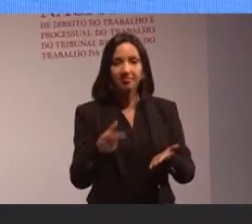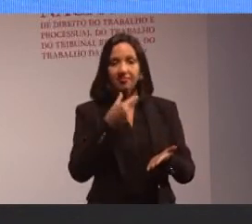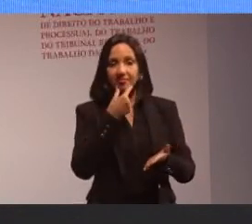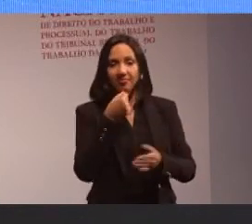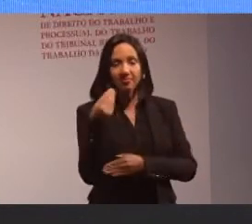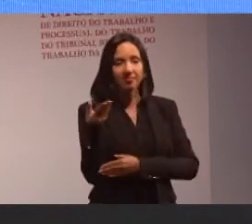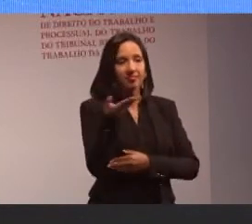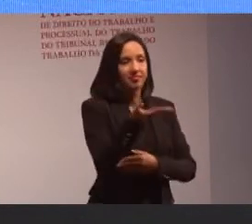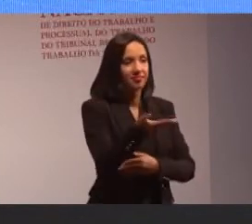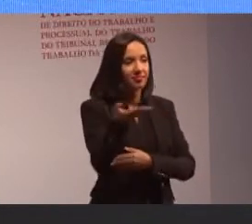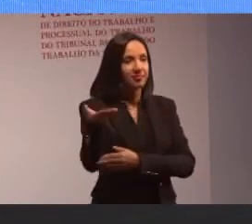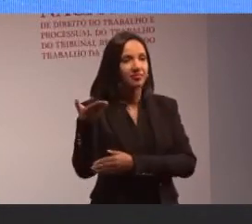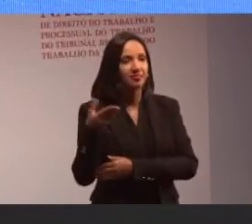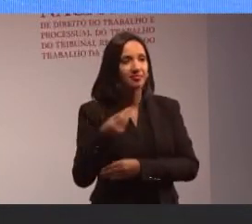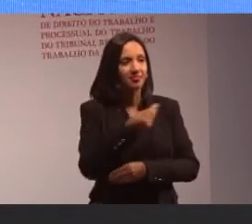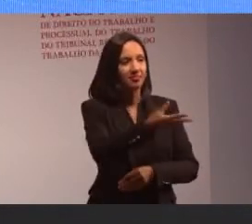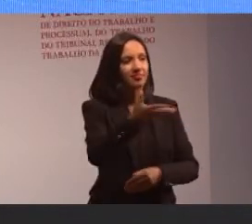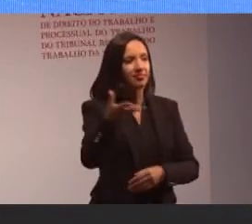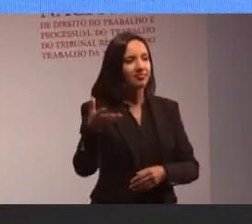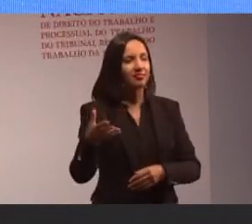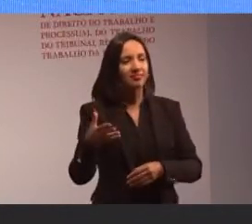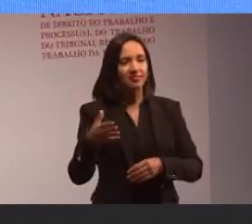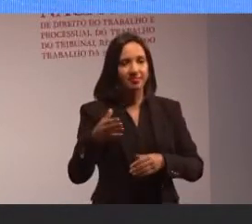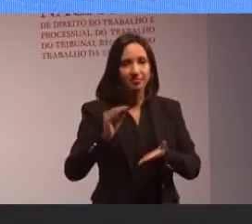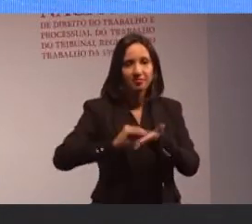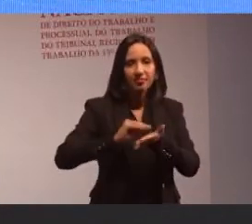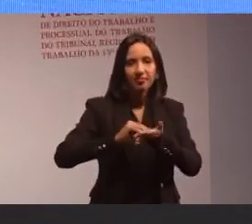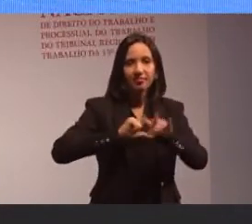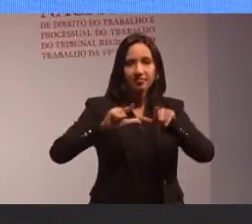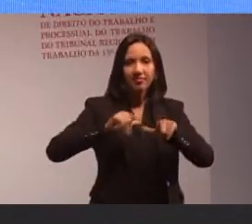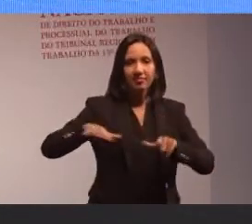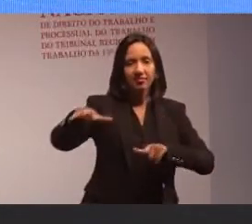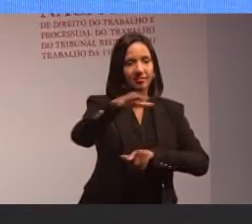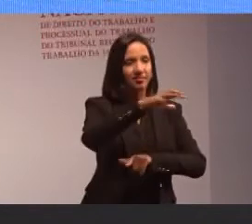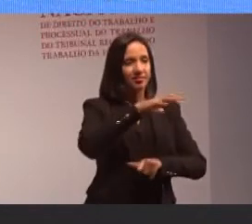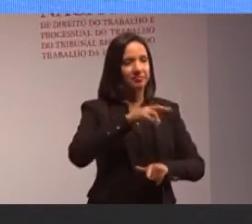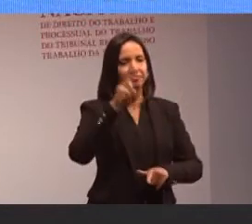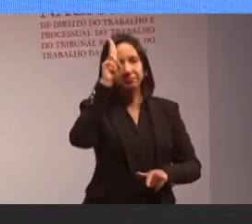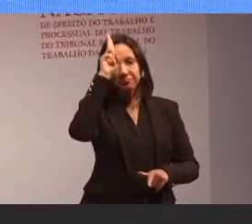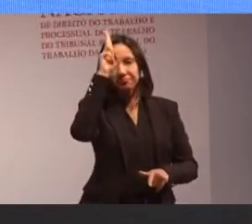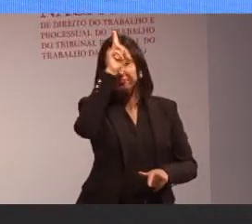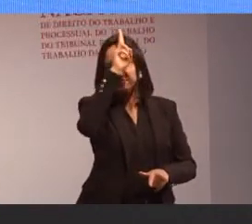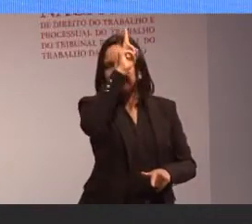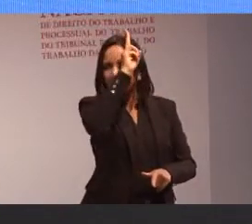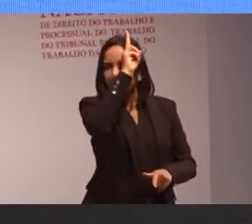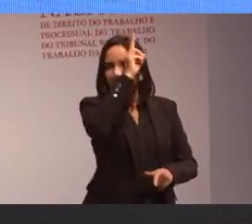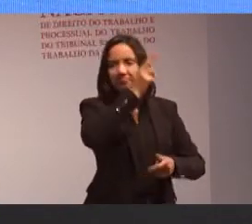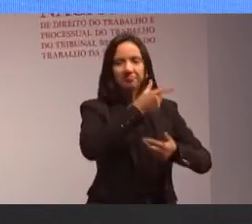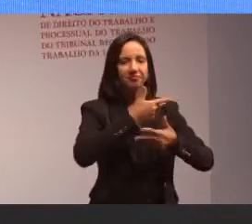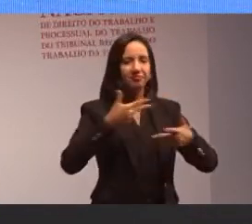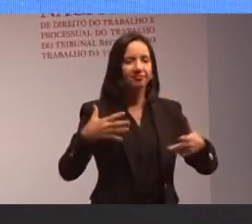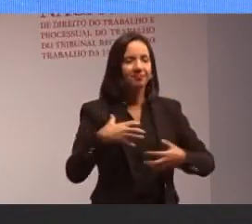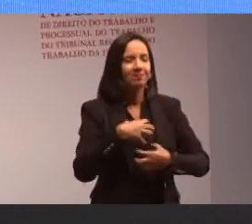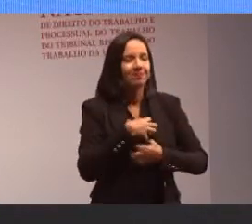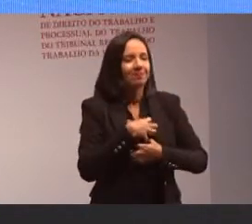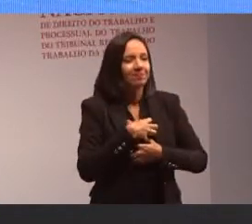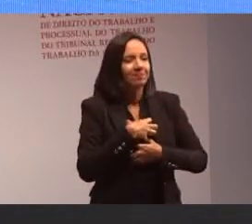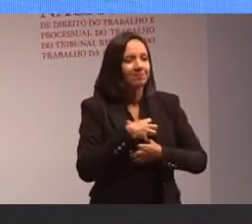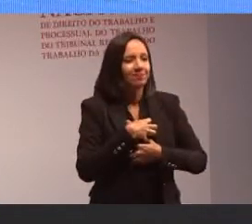como falta para todos esses que trabalham aí em Uber, a sensação